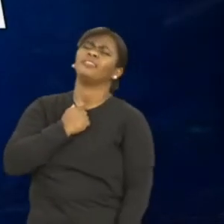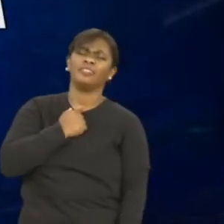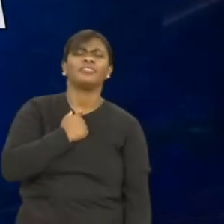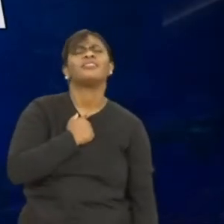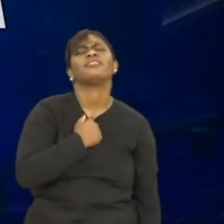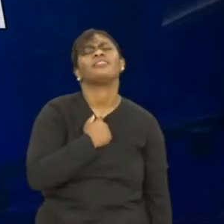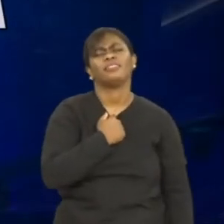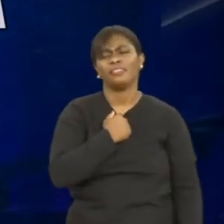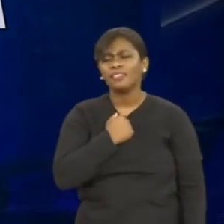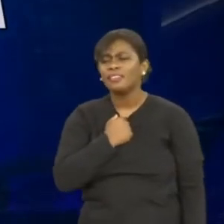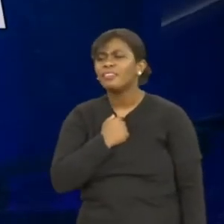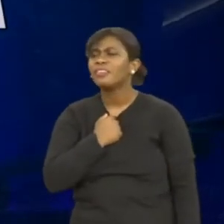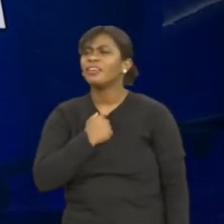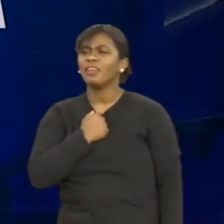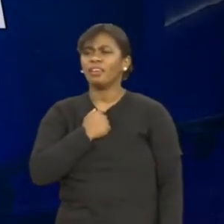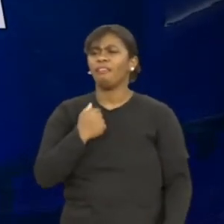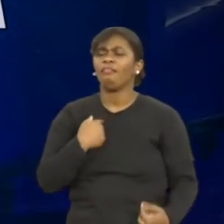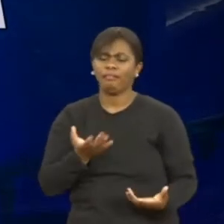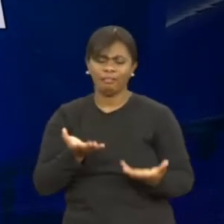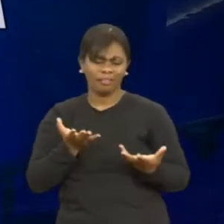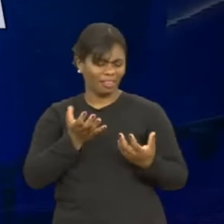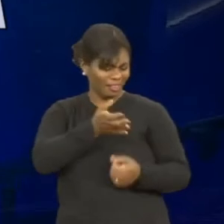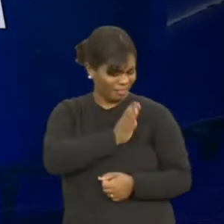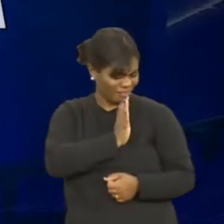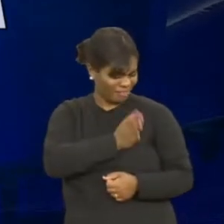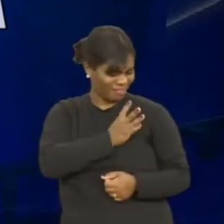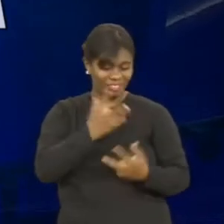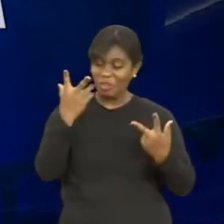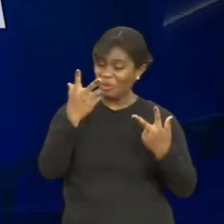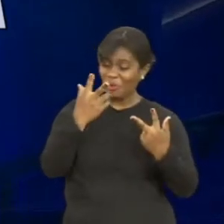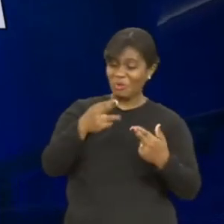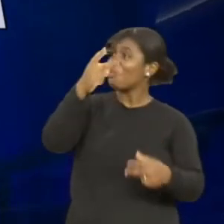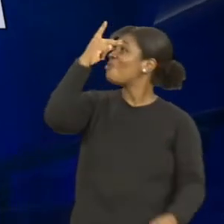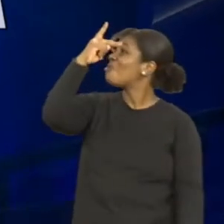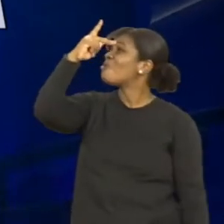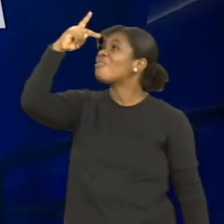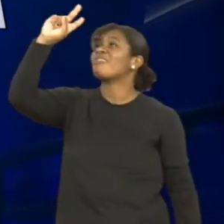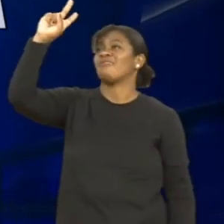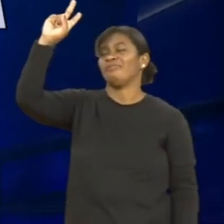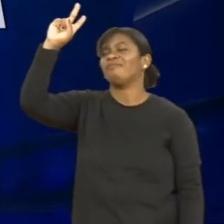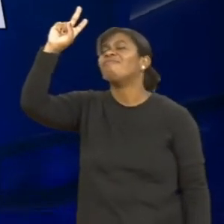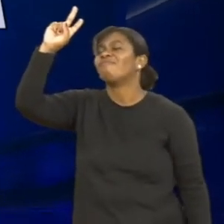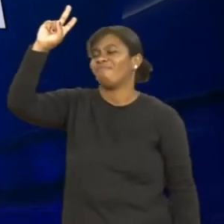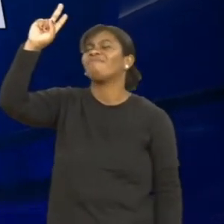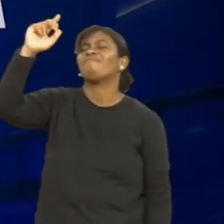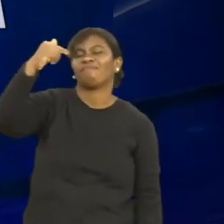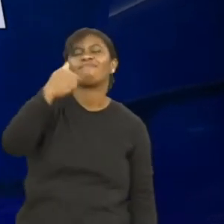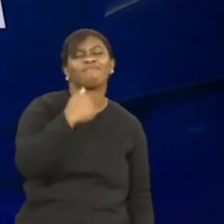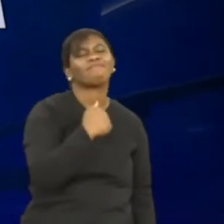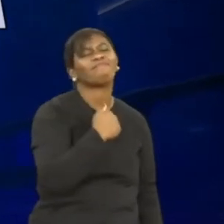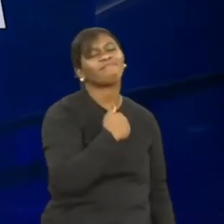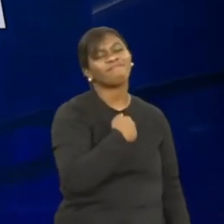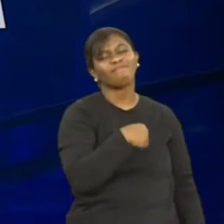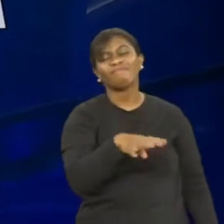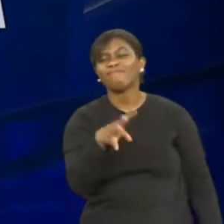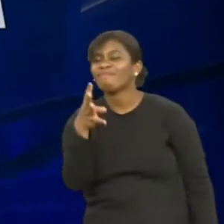Receba o Espírito Santo aí agora, minha amiga, meu amigo. Faz nascer em mim tua natureza. Natureza. Seja